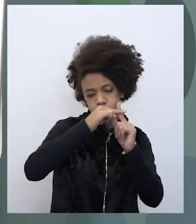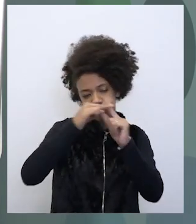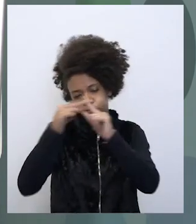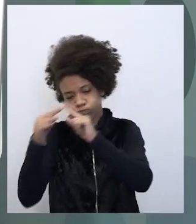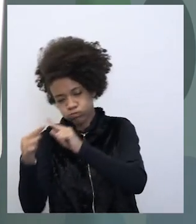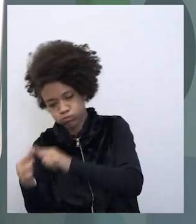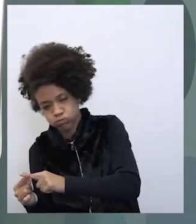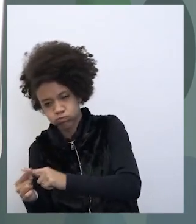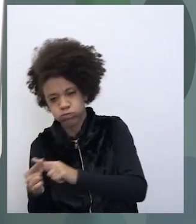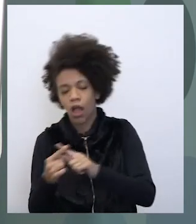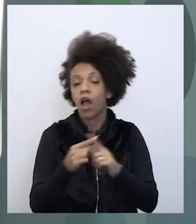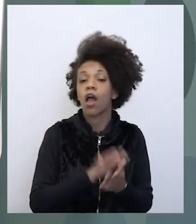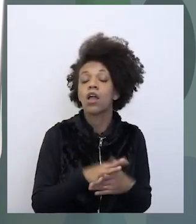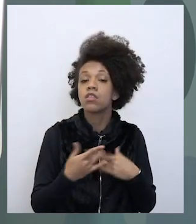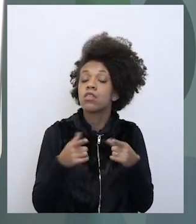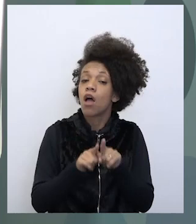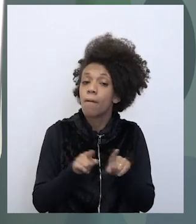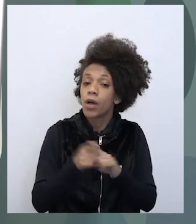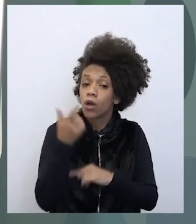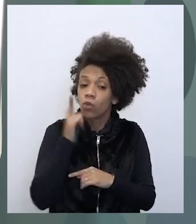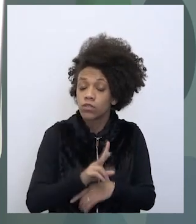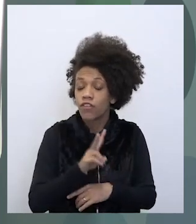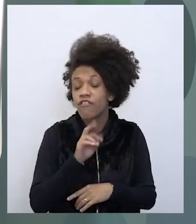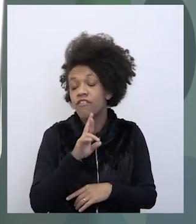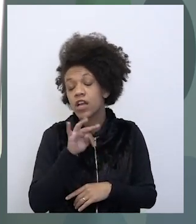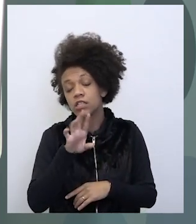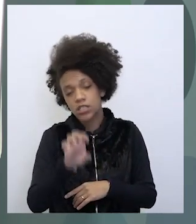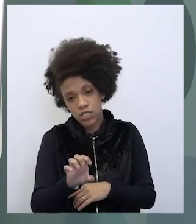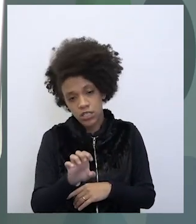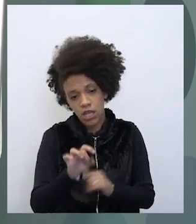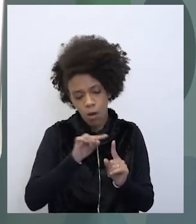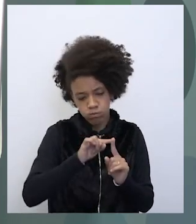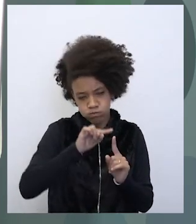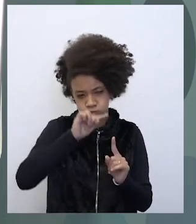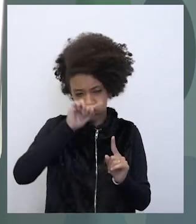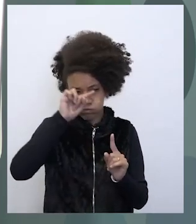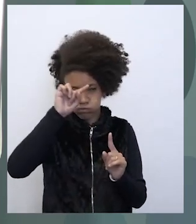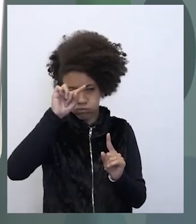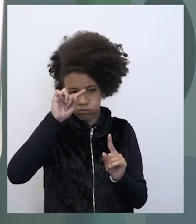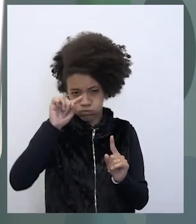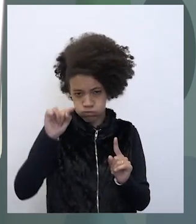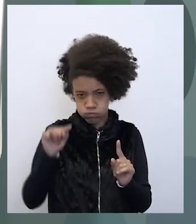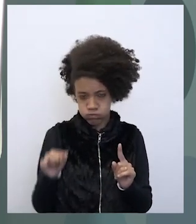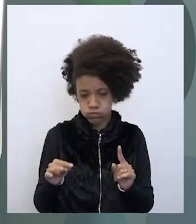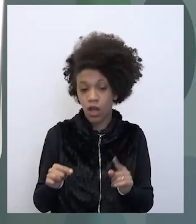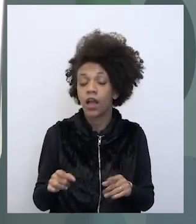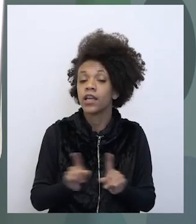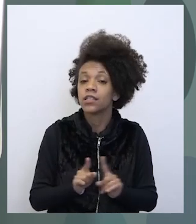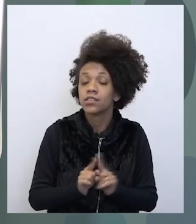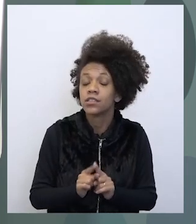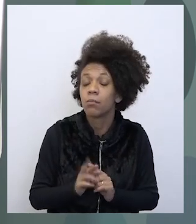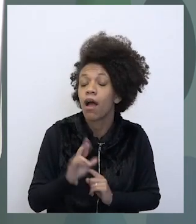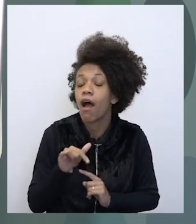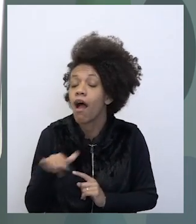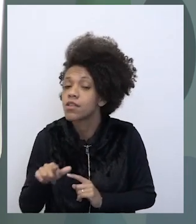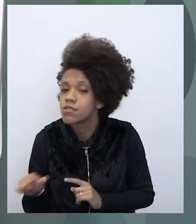o termo independente, a gente consegue ver o vértice, que é o biquinho, sim, 1 e o 8, e a gente consegue ver as raízes quando cruza o eixo